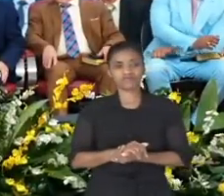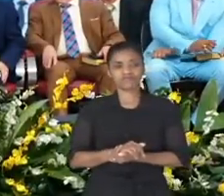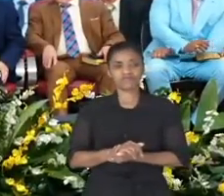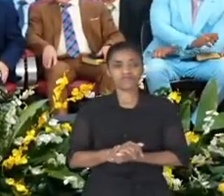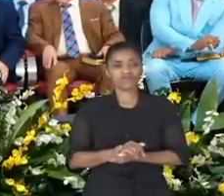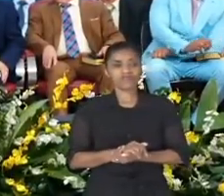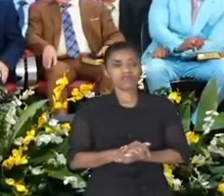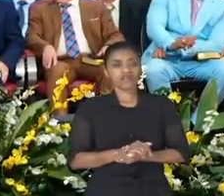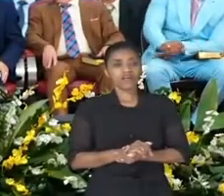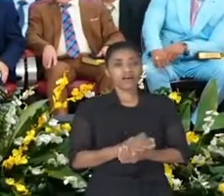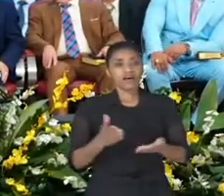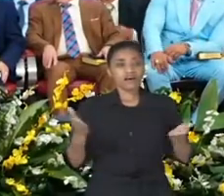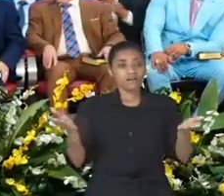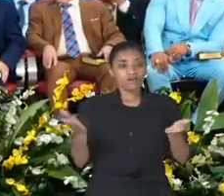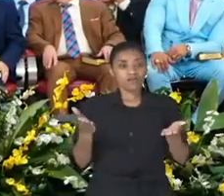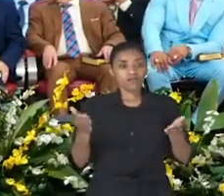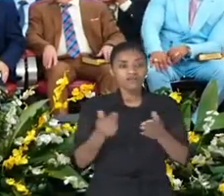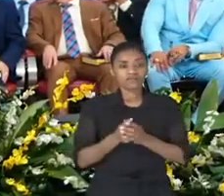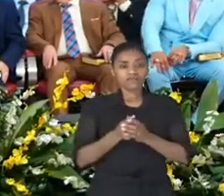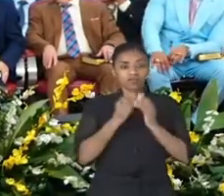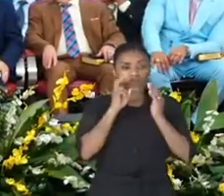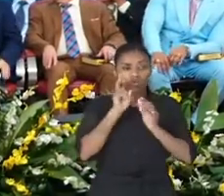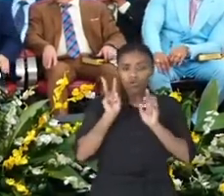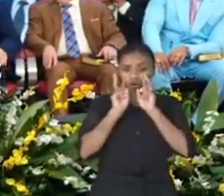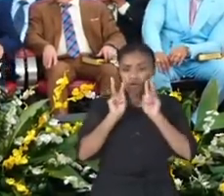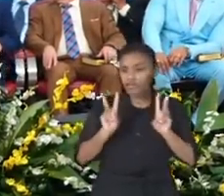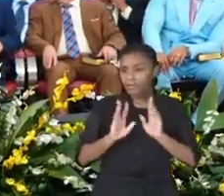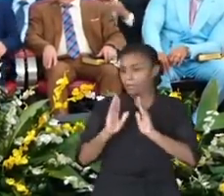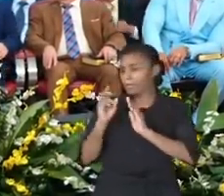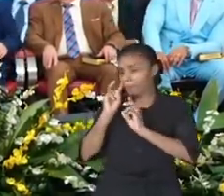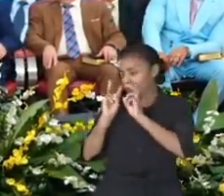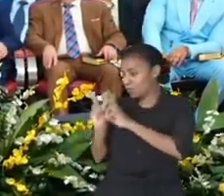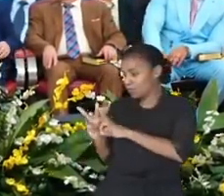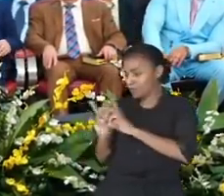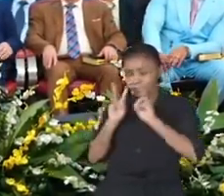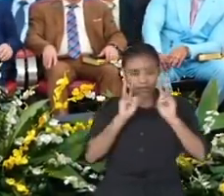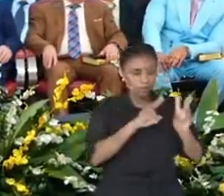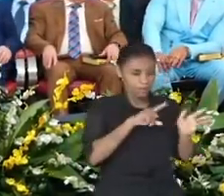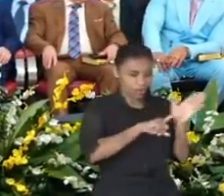pregador. Agora sim, olhe para quem está do seu lado e pergunte, trouxe lenço?